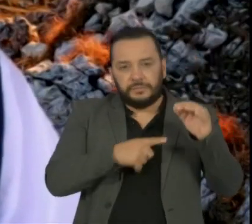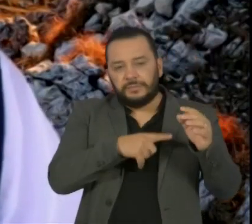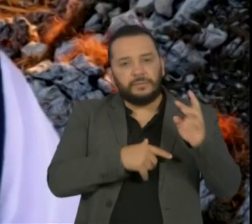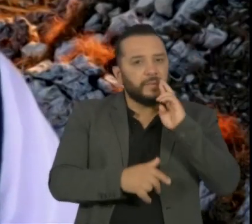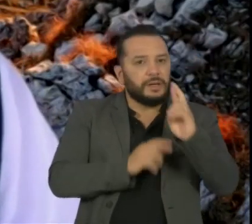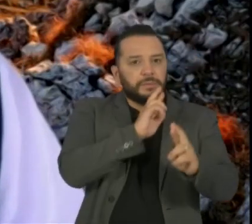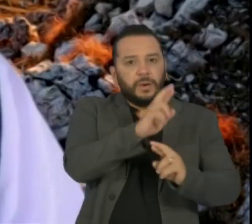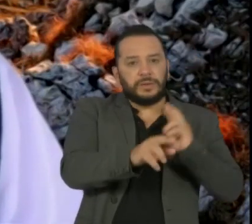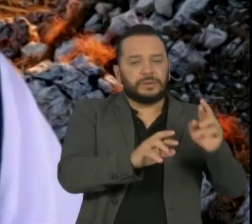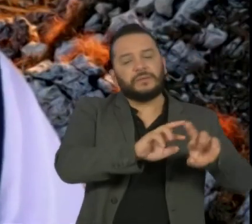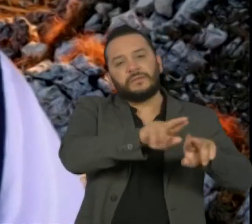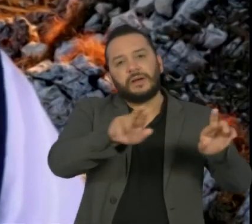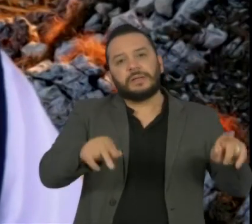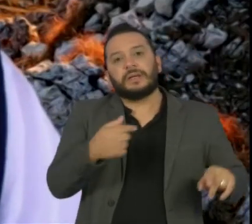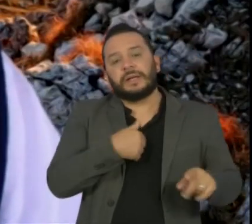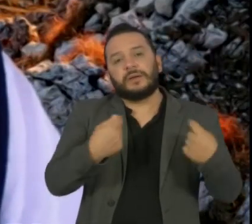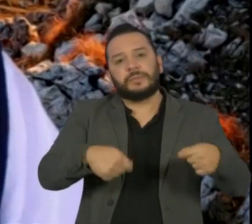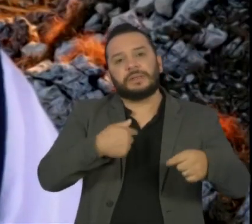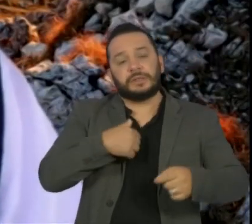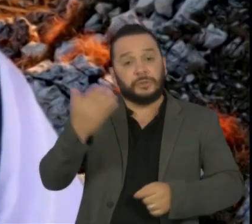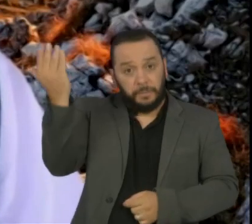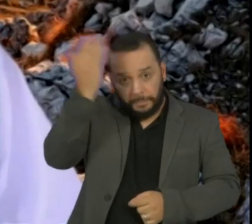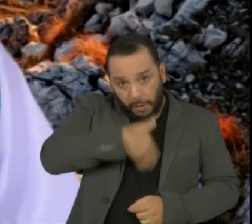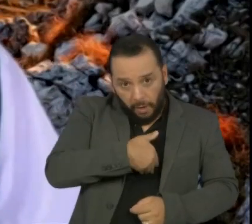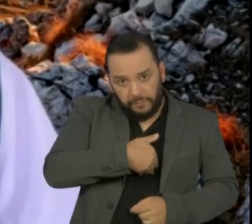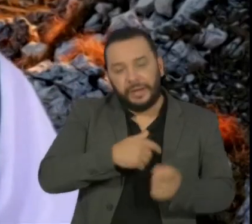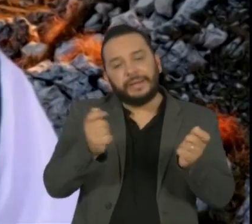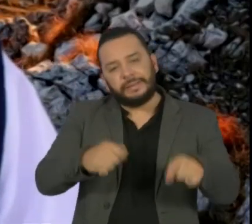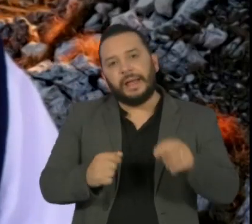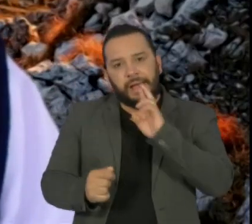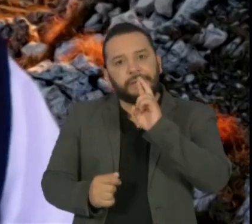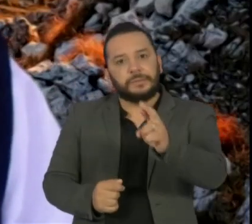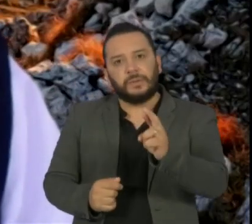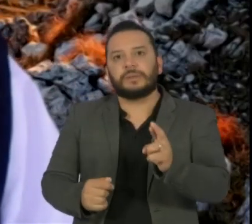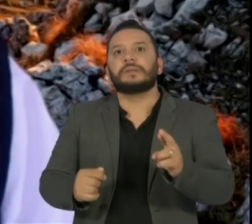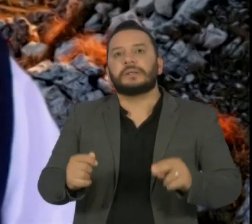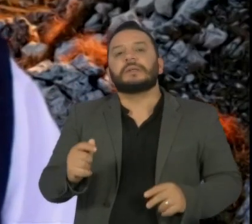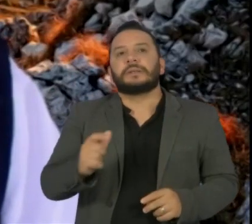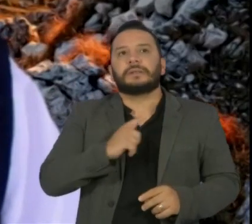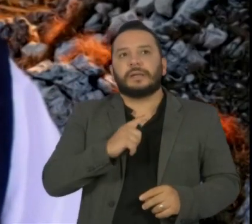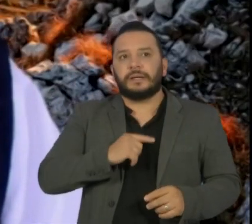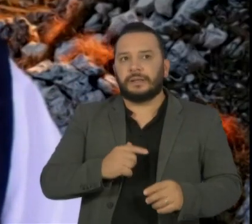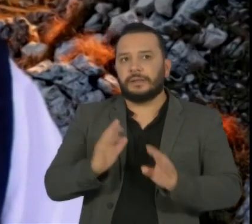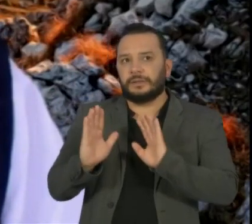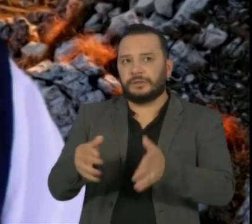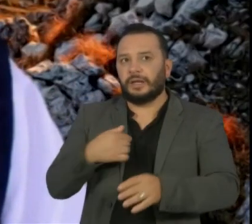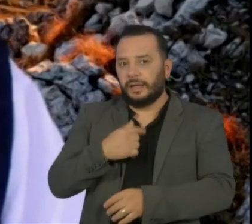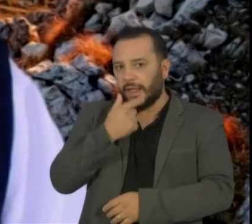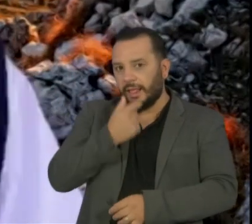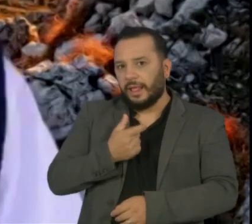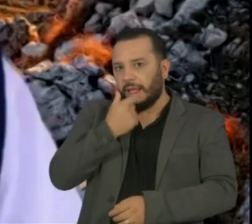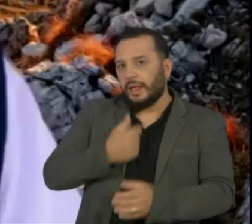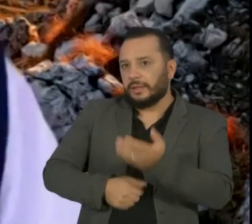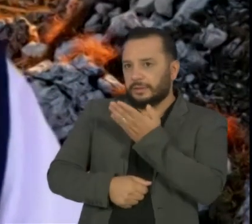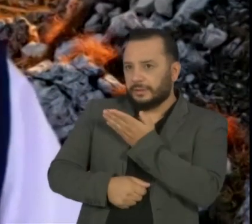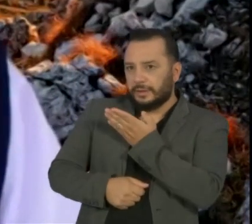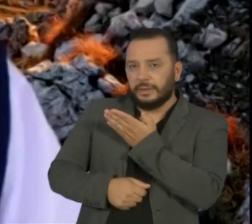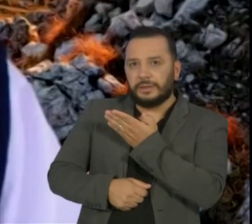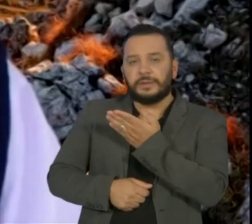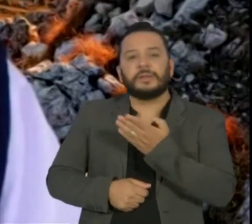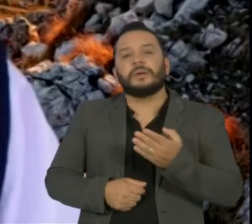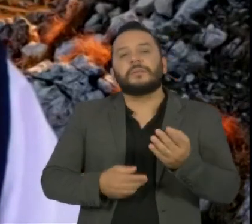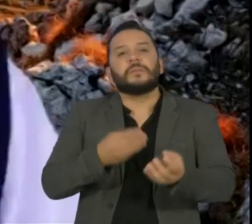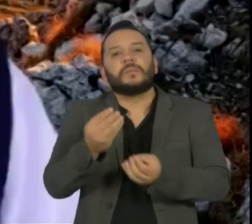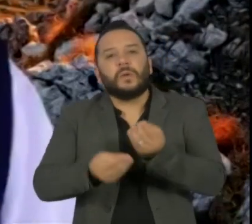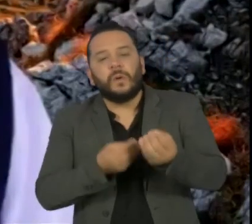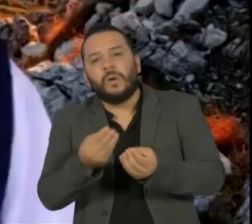de evidências para chegar a uma resposta. E aí, usando a definição de Einstein de ciência, o estado atual dos nossos